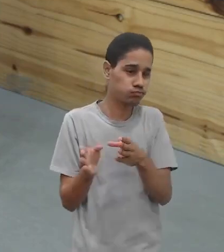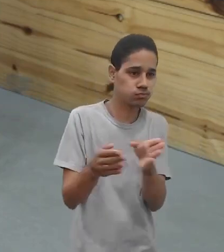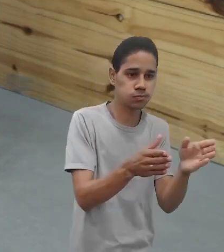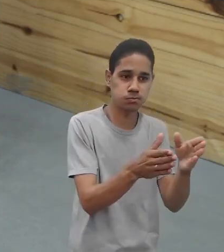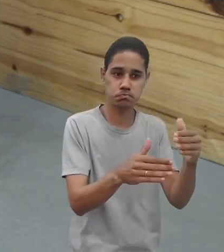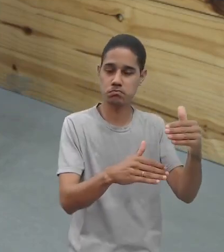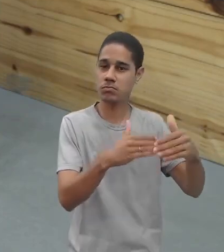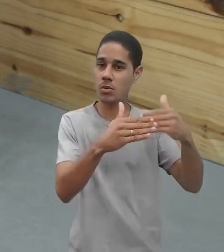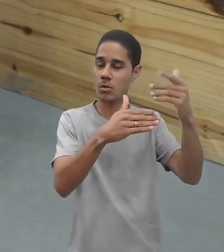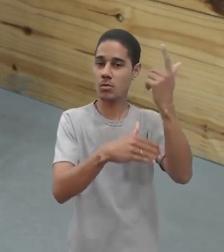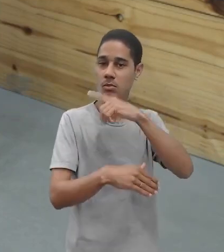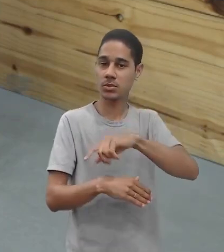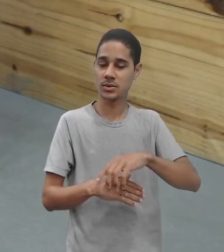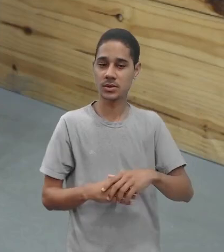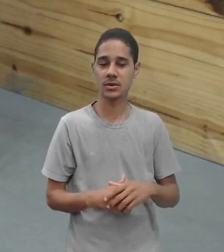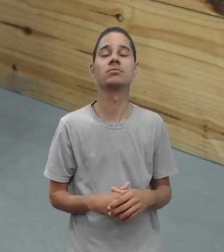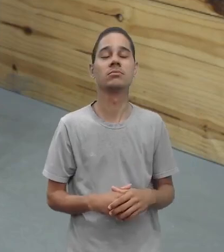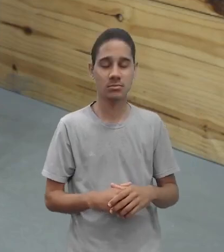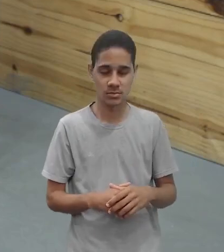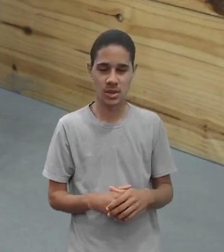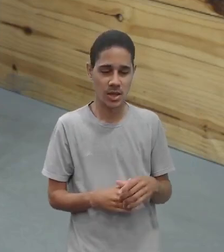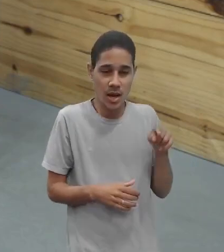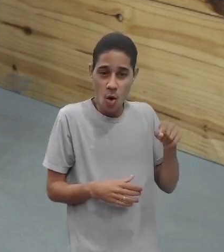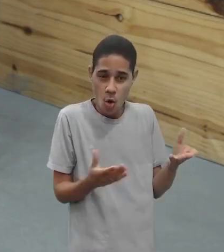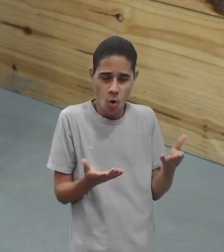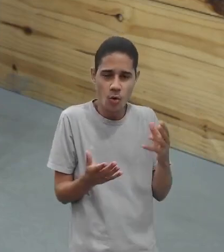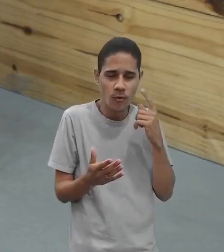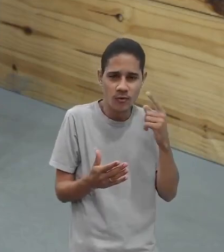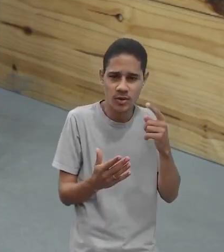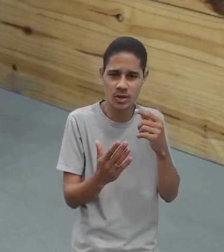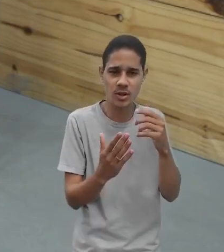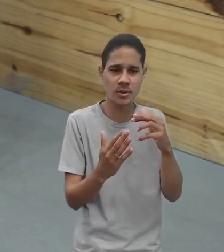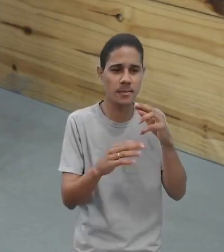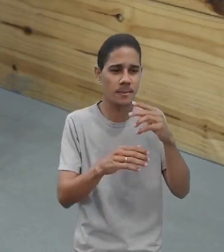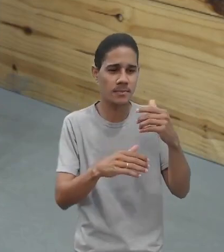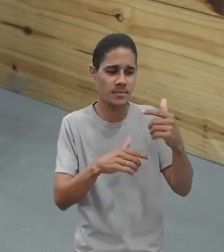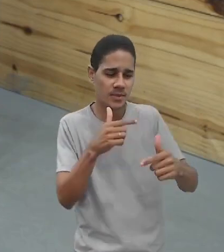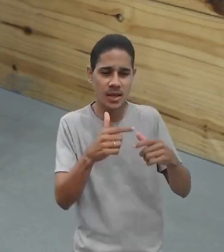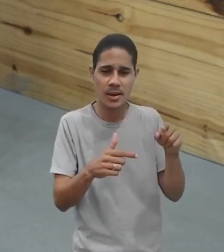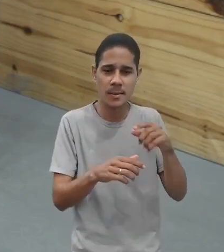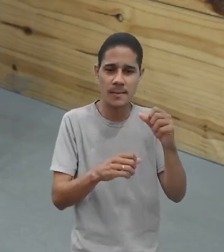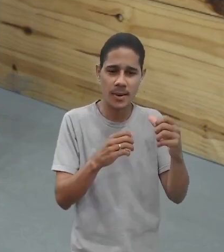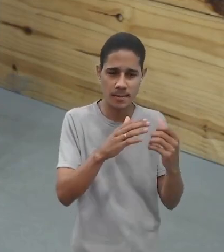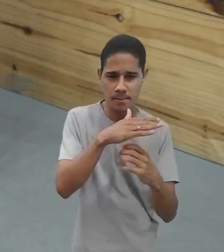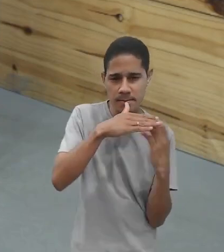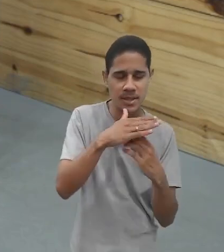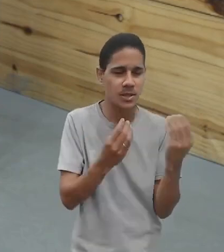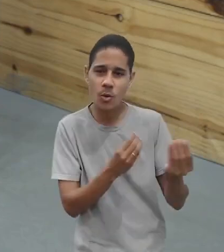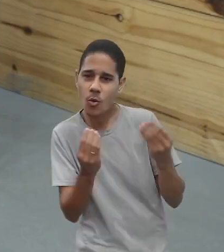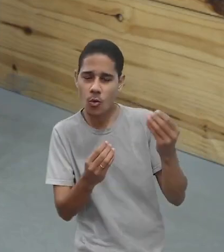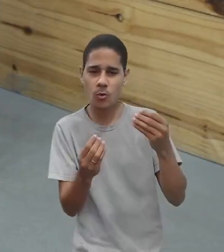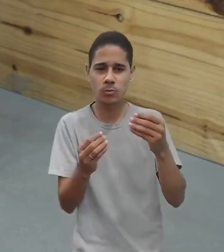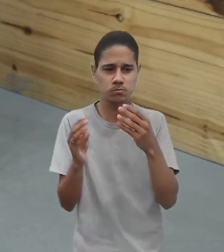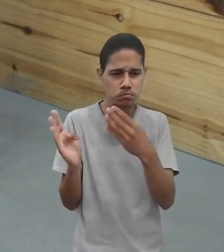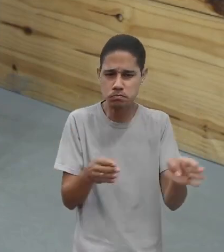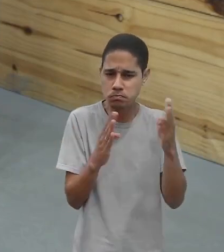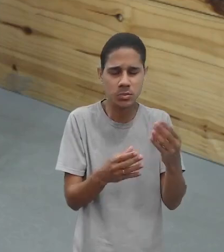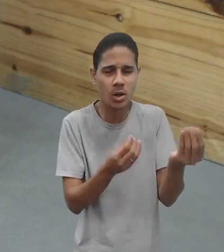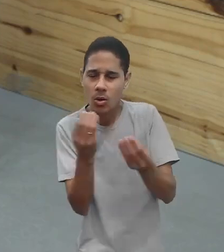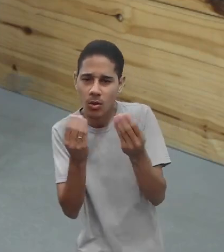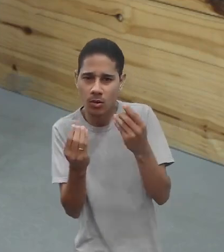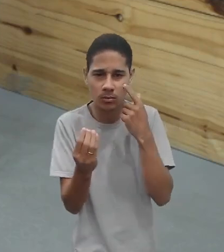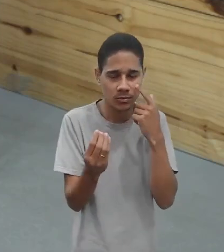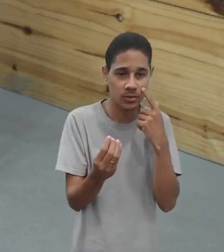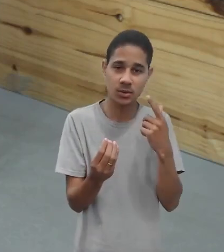empresa, de como é que está o resultado da empresa, a produtividade da empresa, né? Porque a empresa é